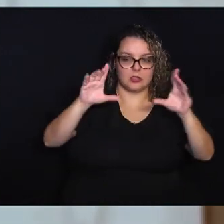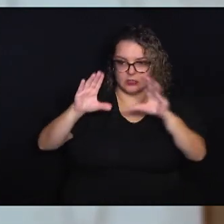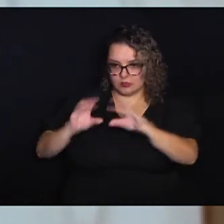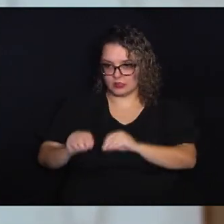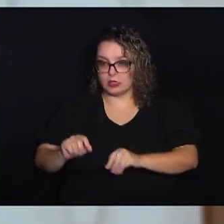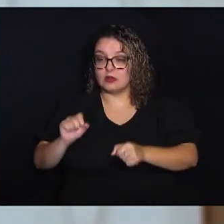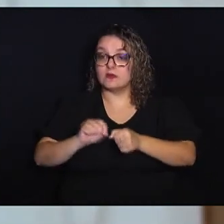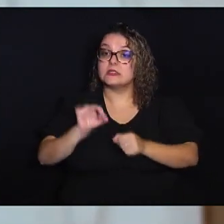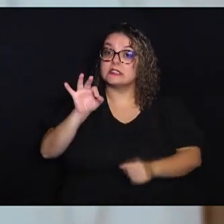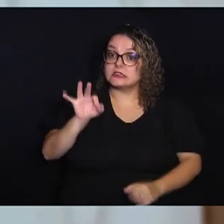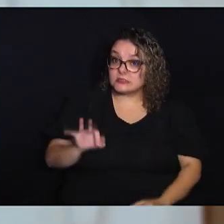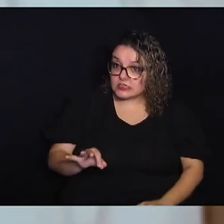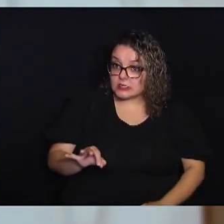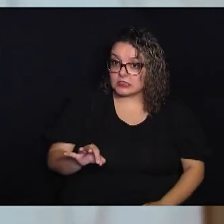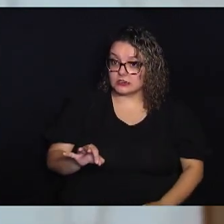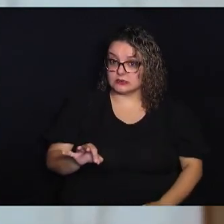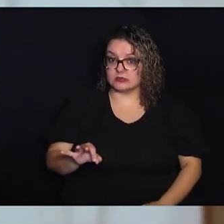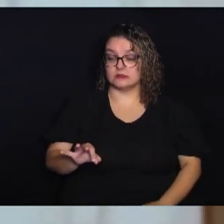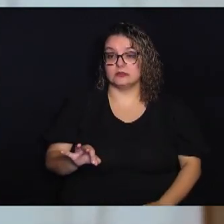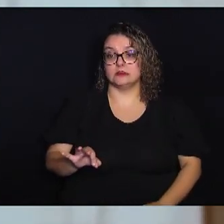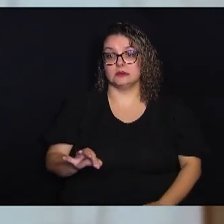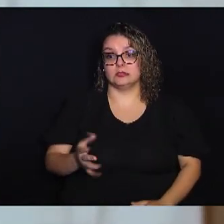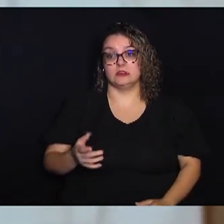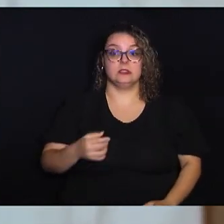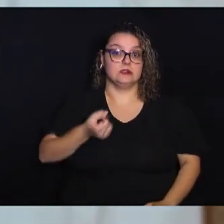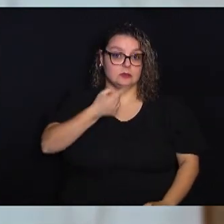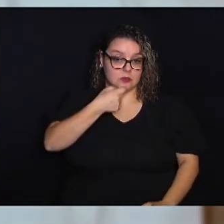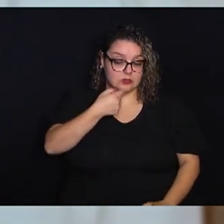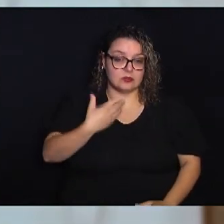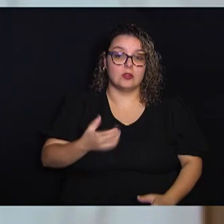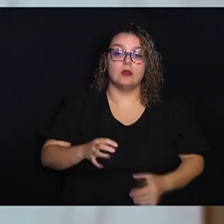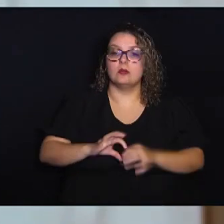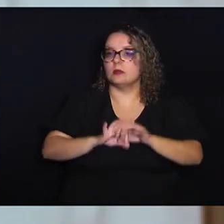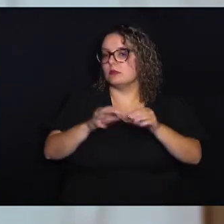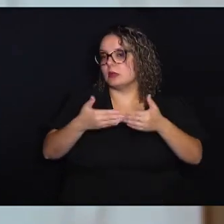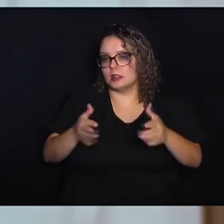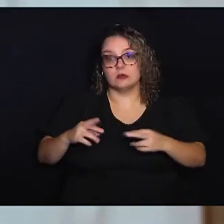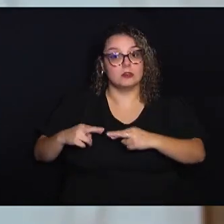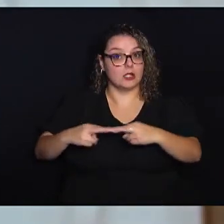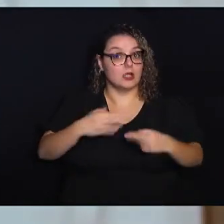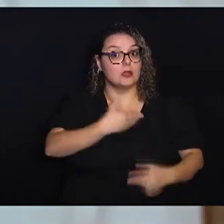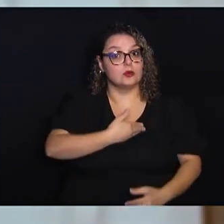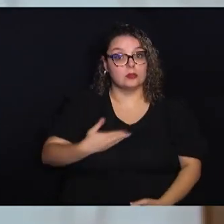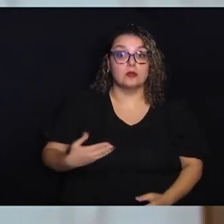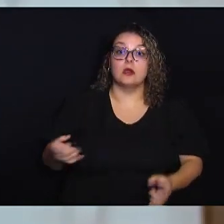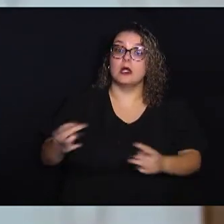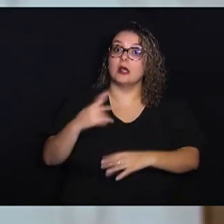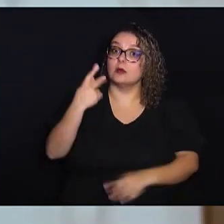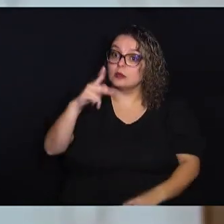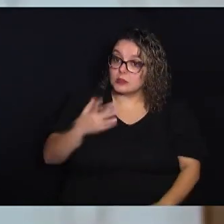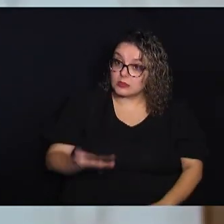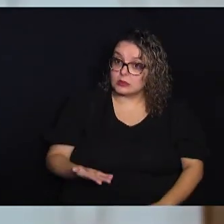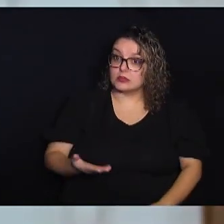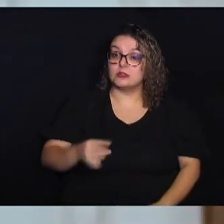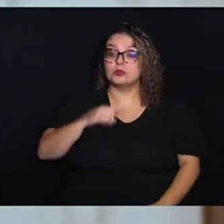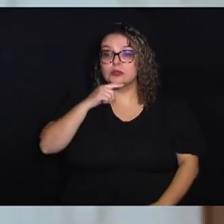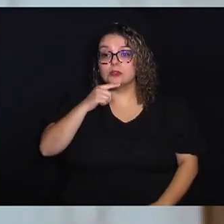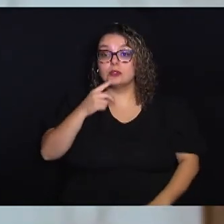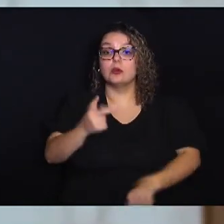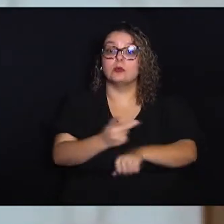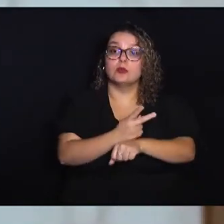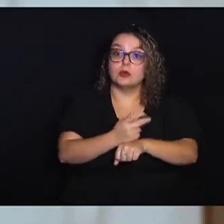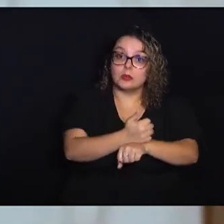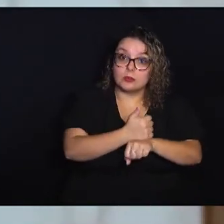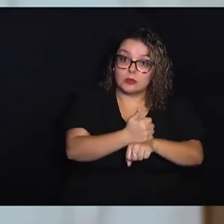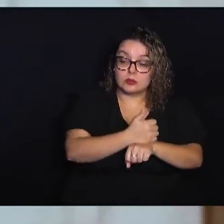forma adequada. Então, esses medicamentos estão hoje disponíveis na rede pública. Se acabou o seu, está em dúvida, procure